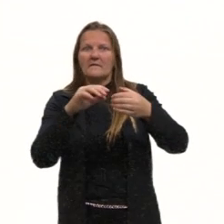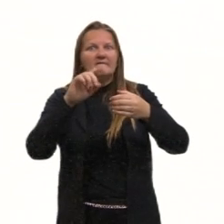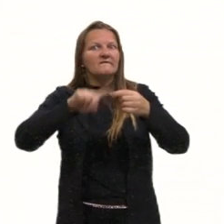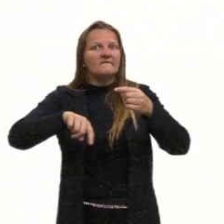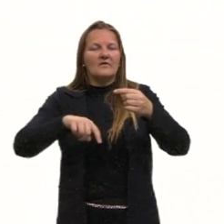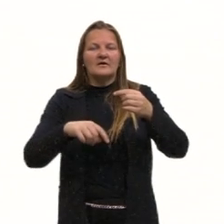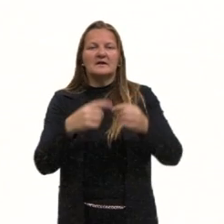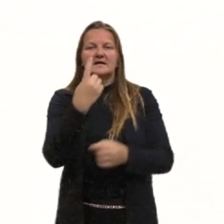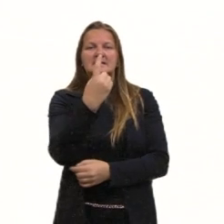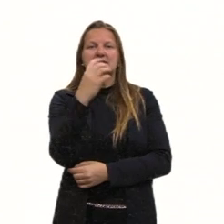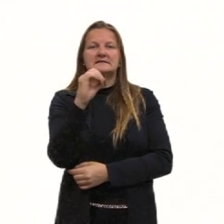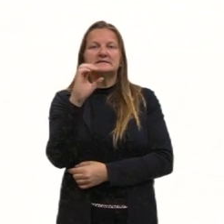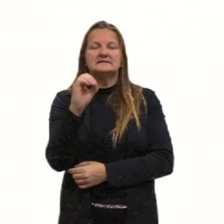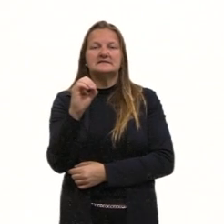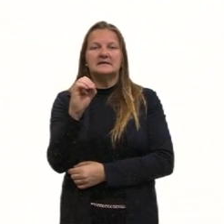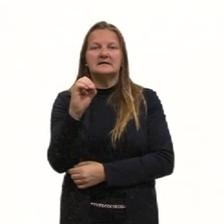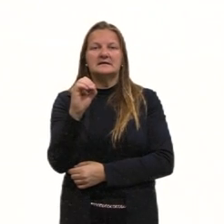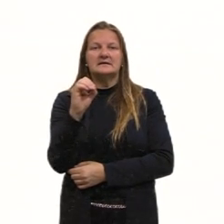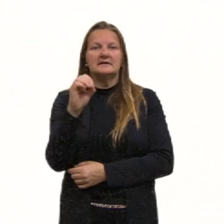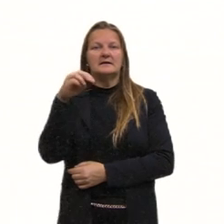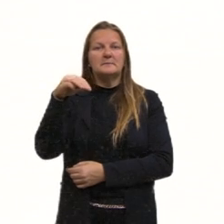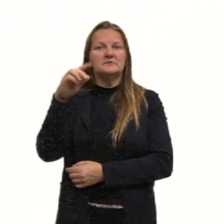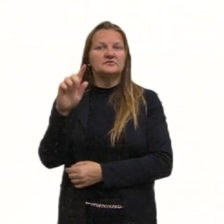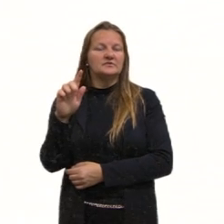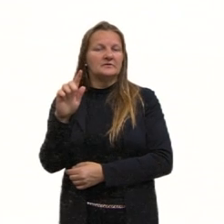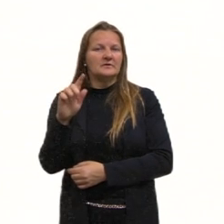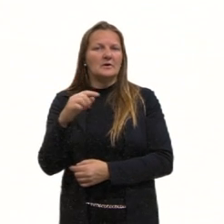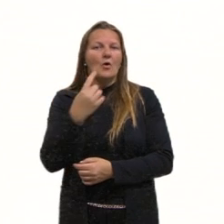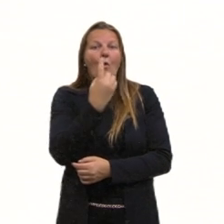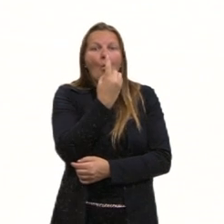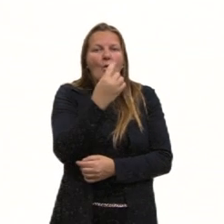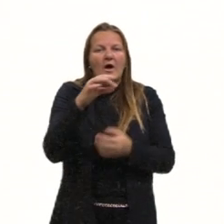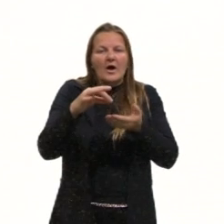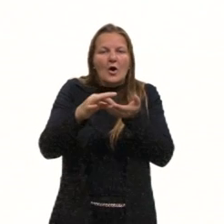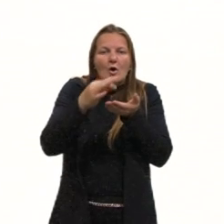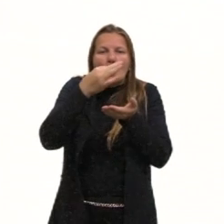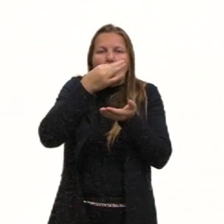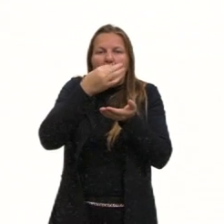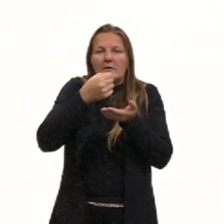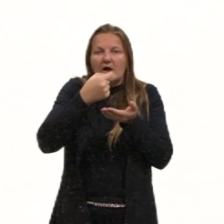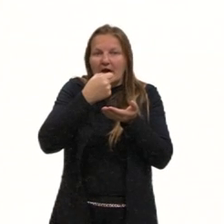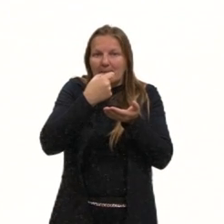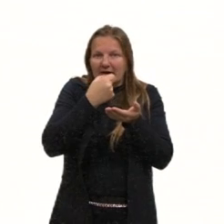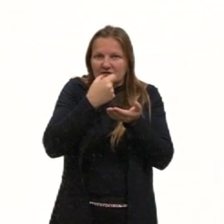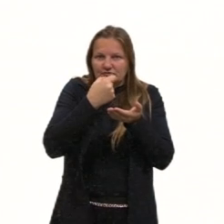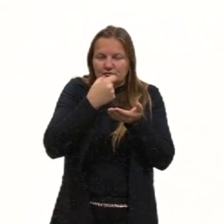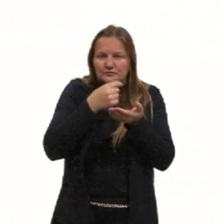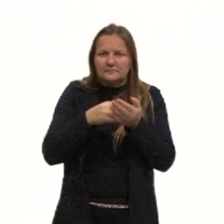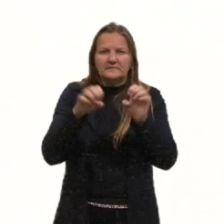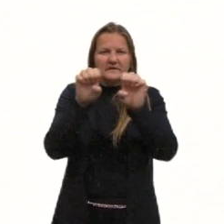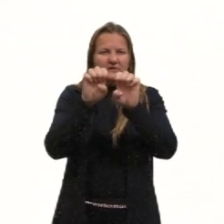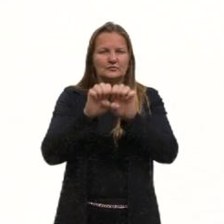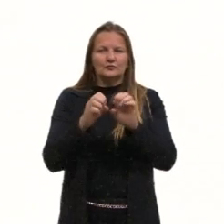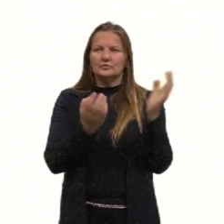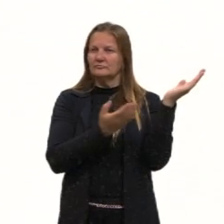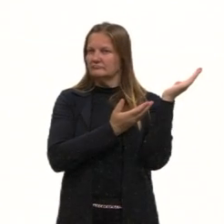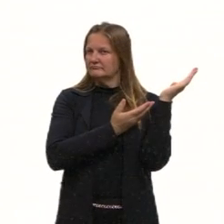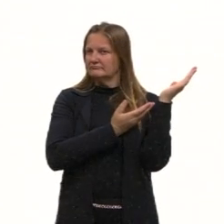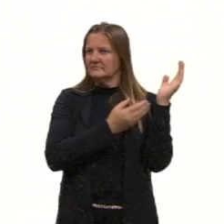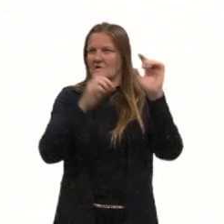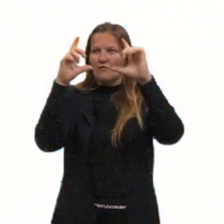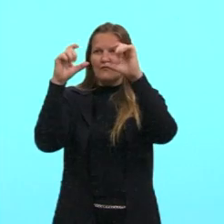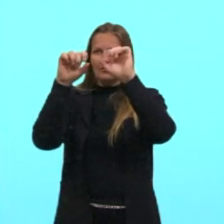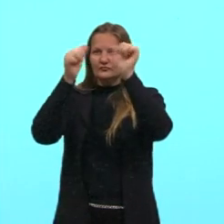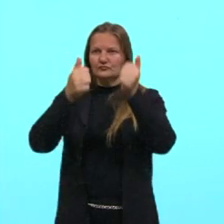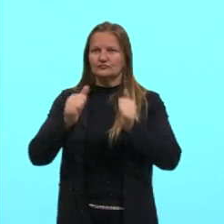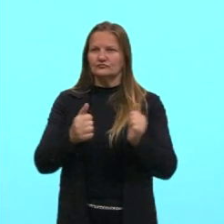miligramas de ácido acetilsalicílico por comprimido princípio ativo cuja estrutura está apresentado na figura e aqui traz